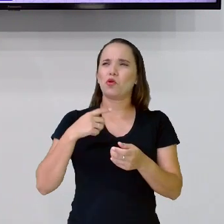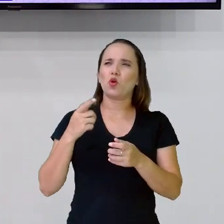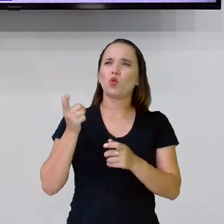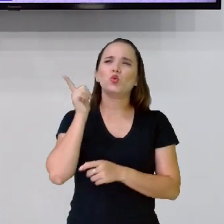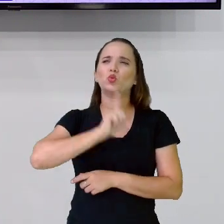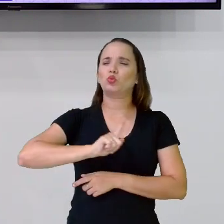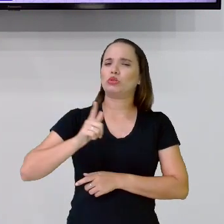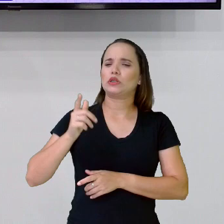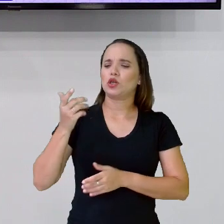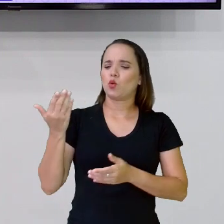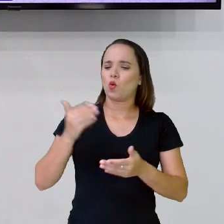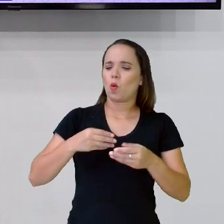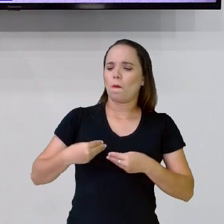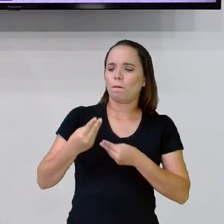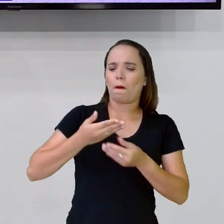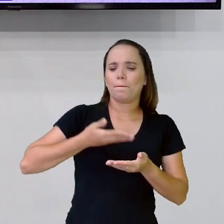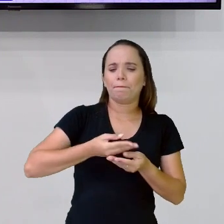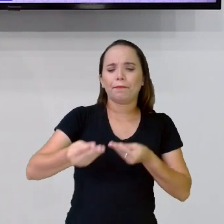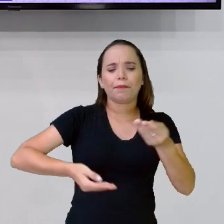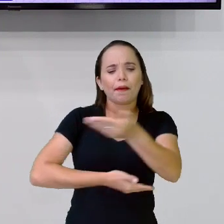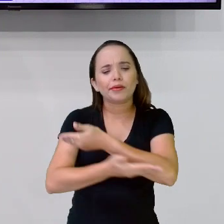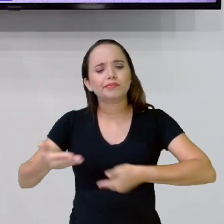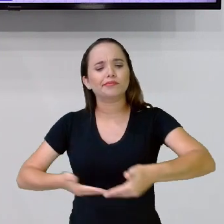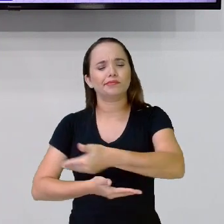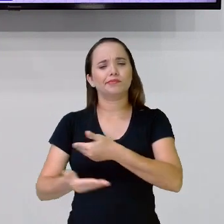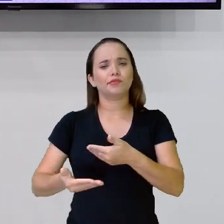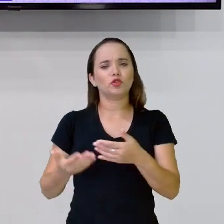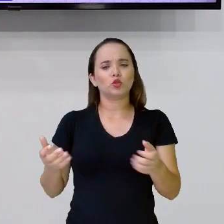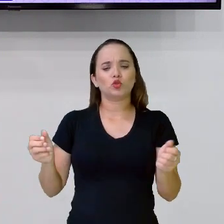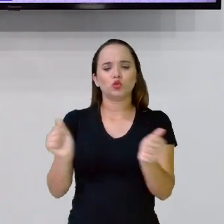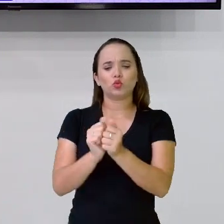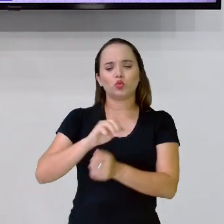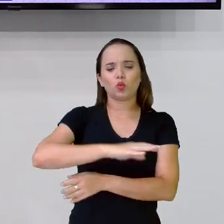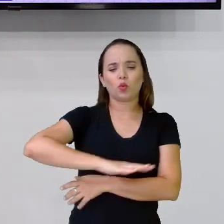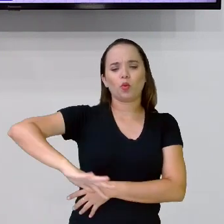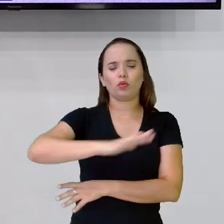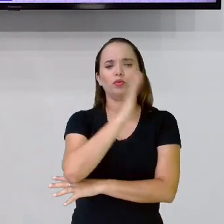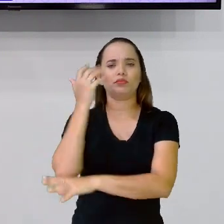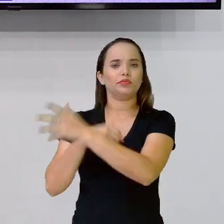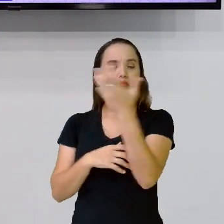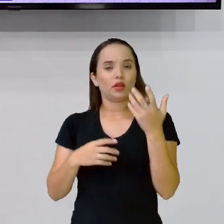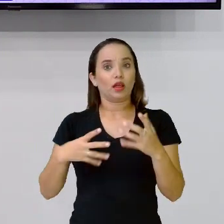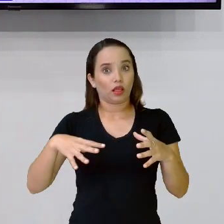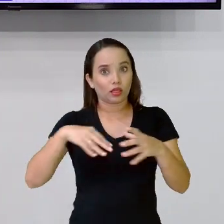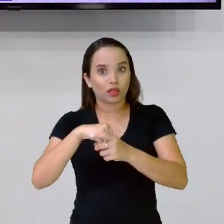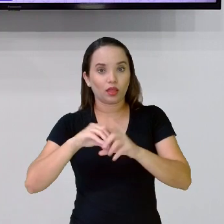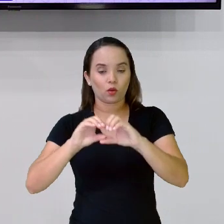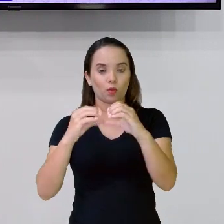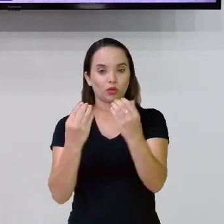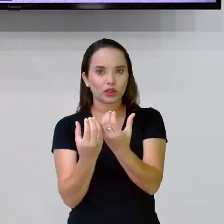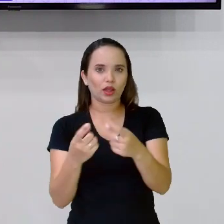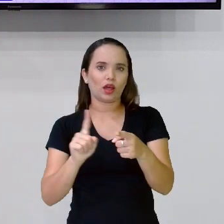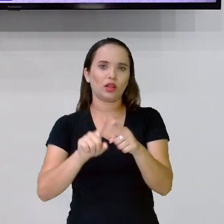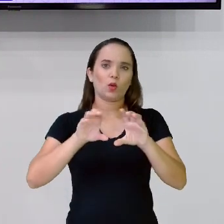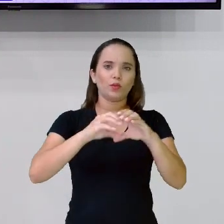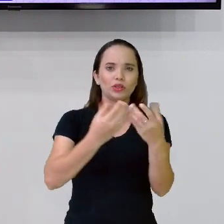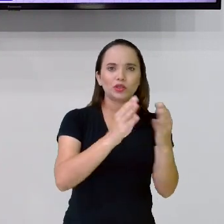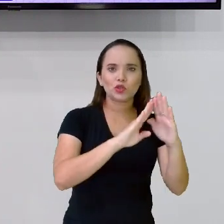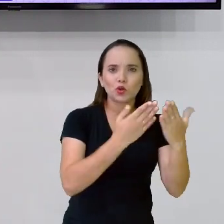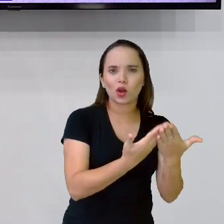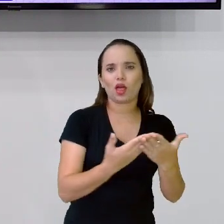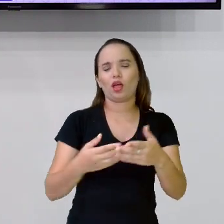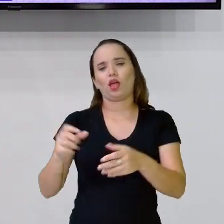contribuir, colaborar com o meio ambiente, né? Dentro, às vezes, da sua comunidade escolar, do seu bairro, enfim,